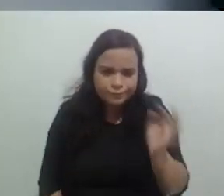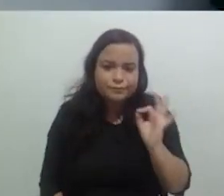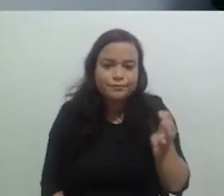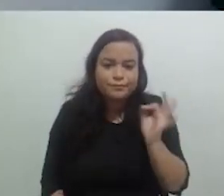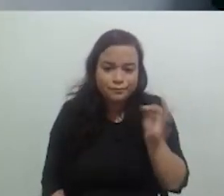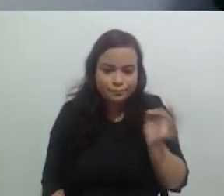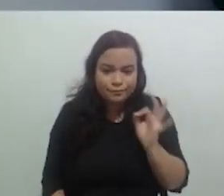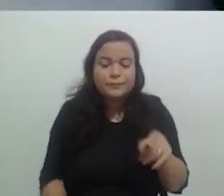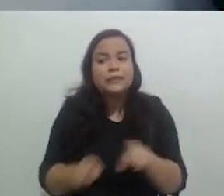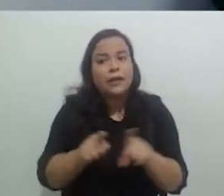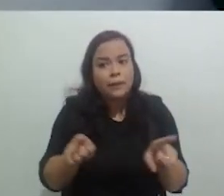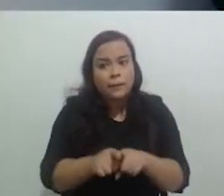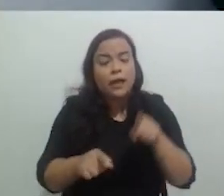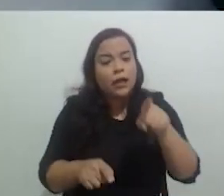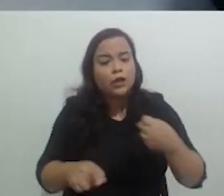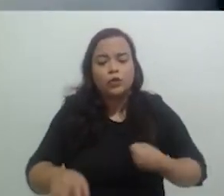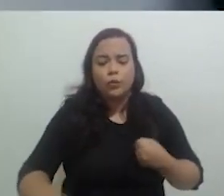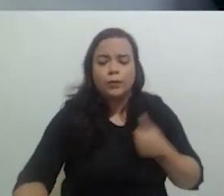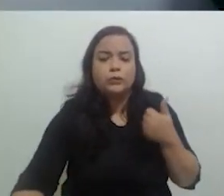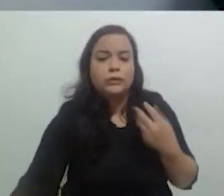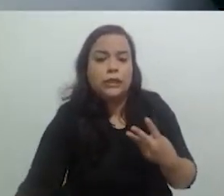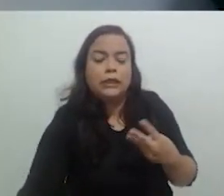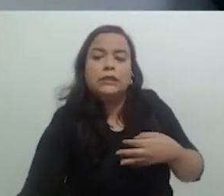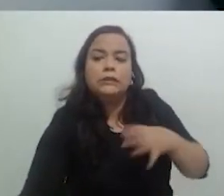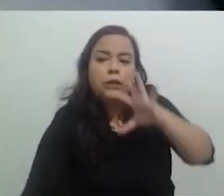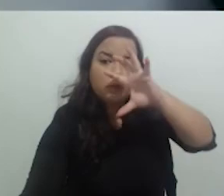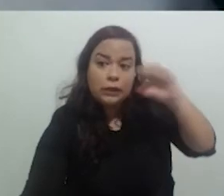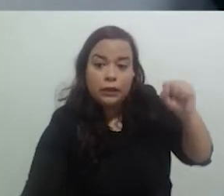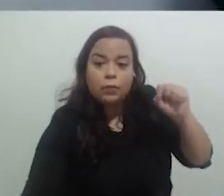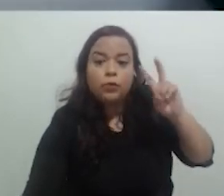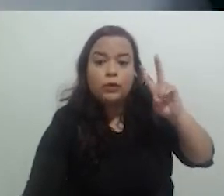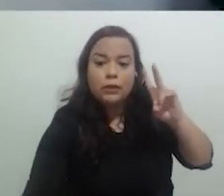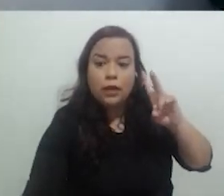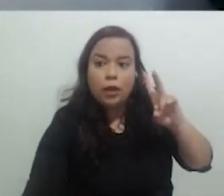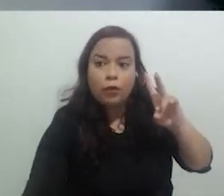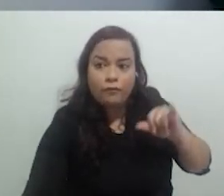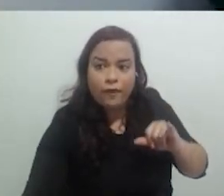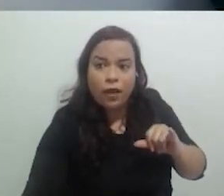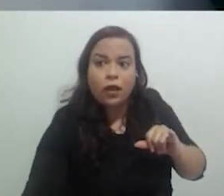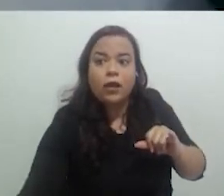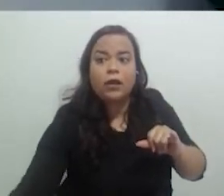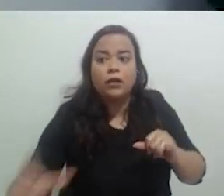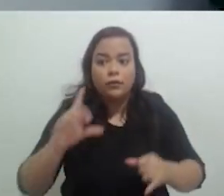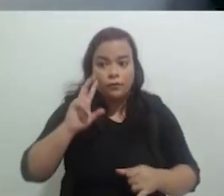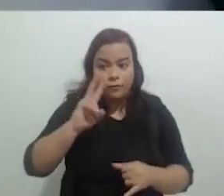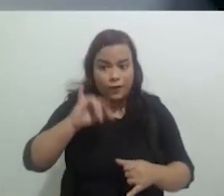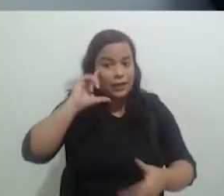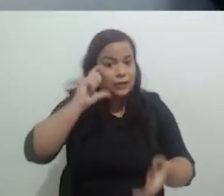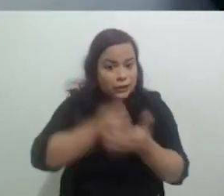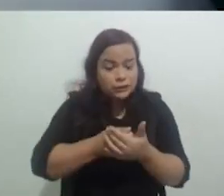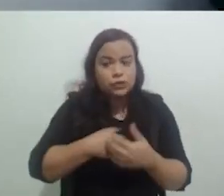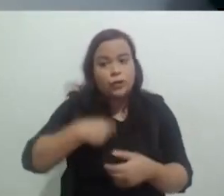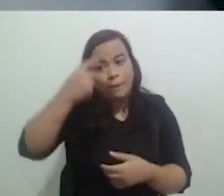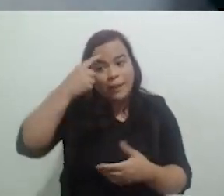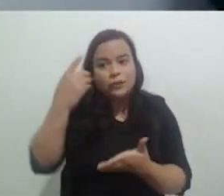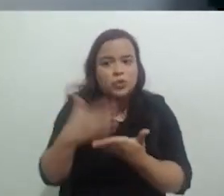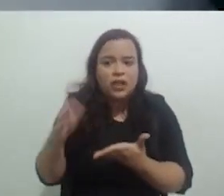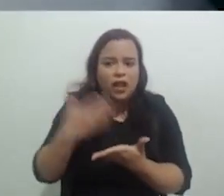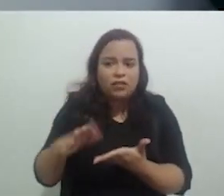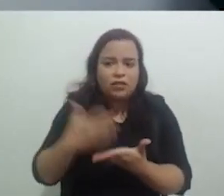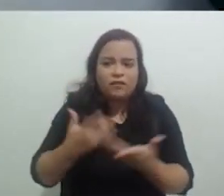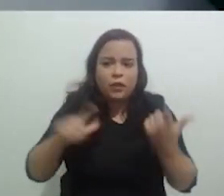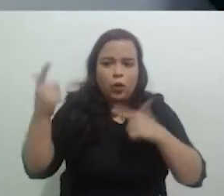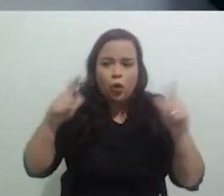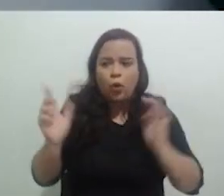esse número 13... O tribunal decidiu. Agora, este eu penso que não tem nada a ver com os outros. É para arquivar. Então, esse 13